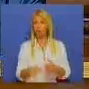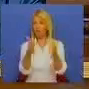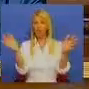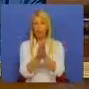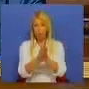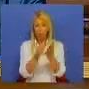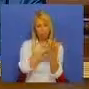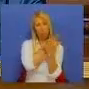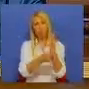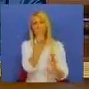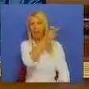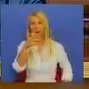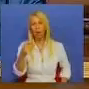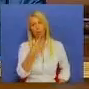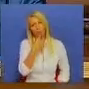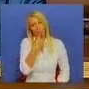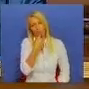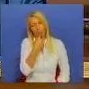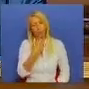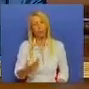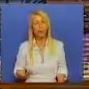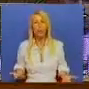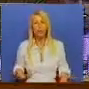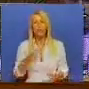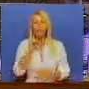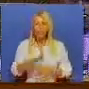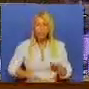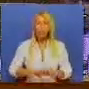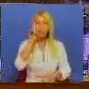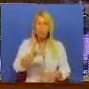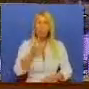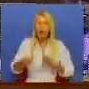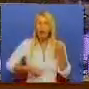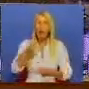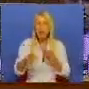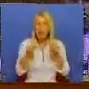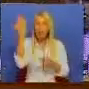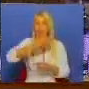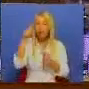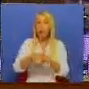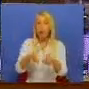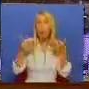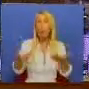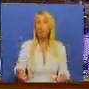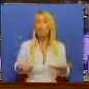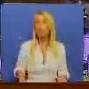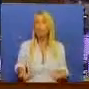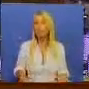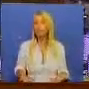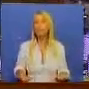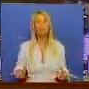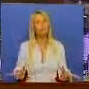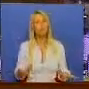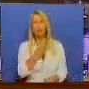demais. Mas passamos também à avaliação do presente, dos dias de hoje, onde, curiosamente, num